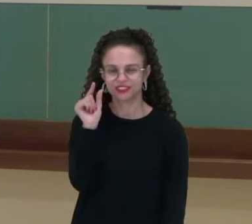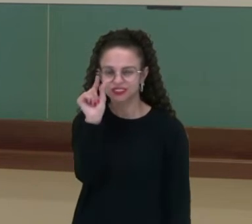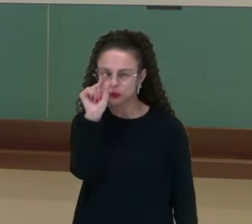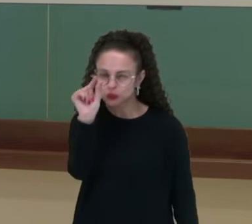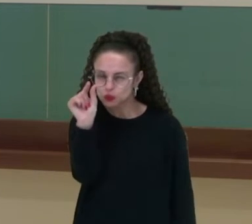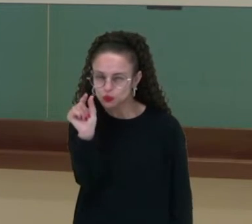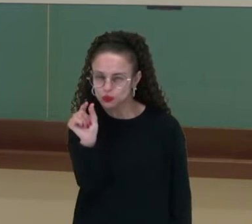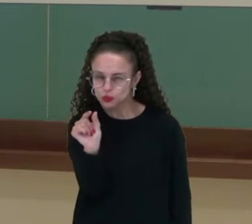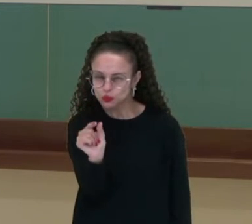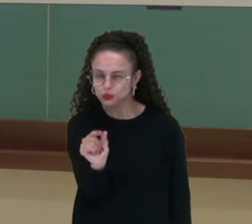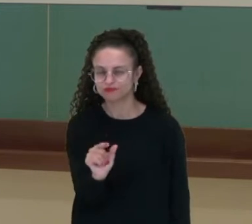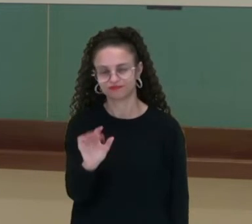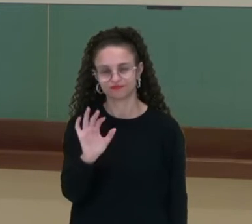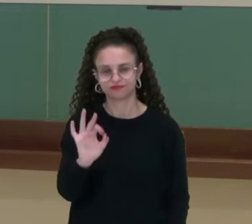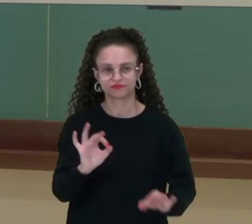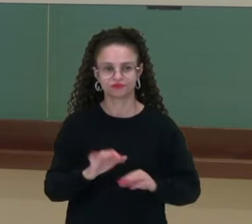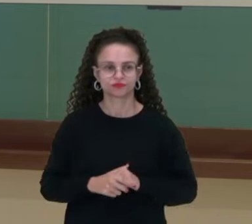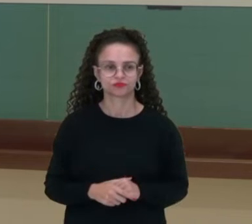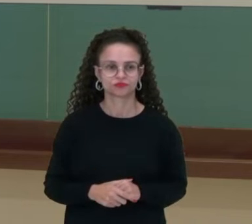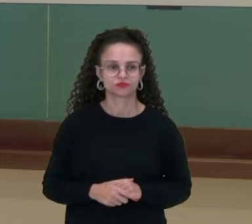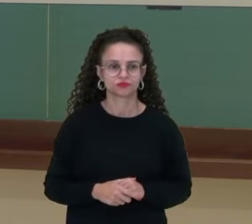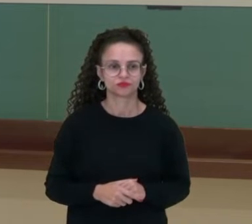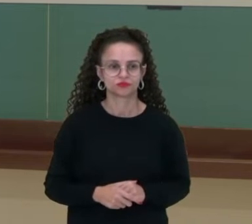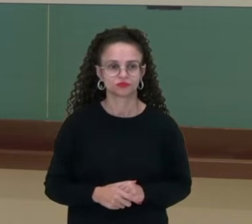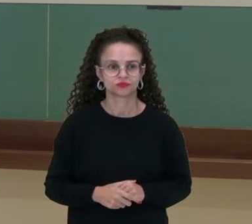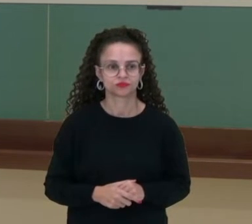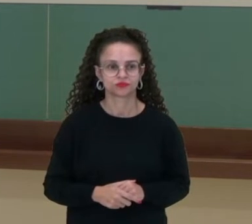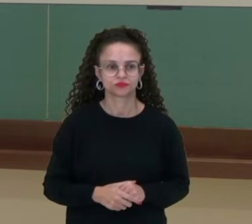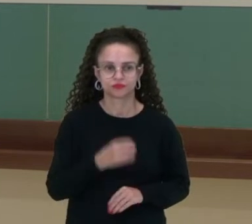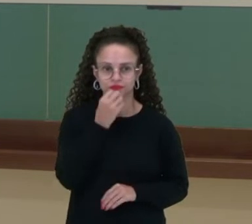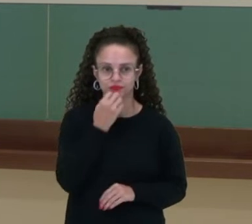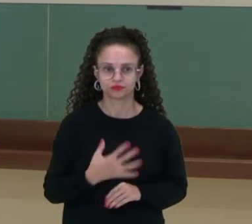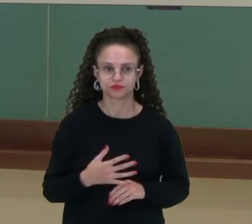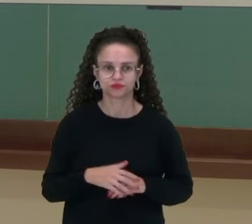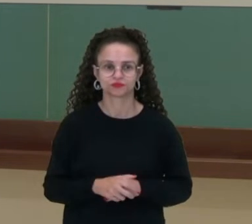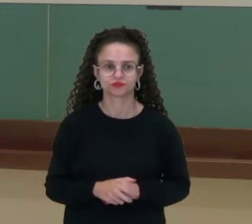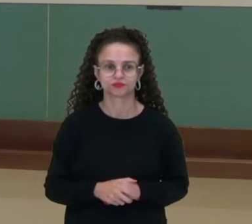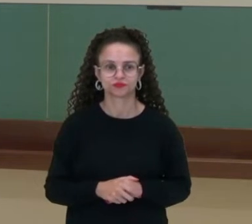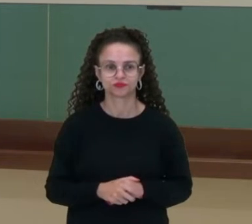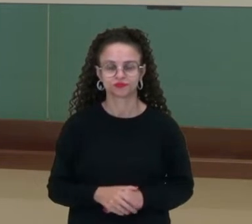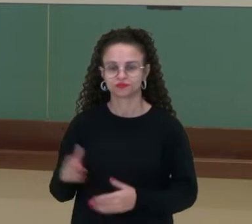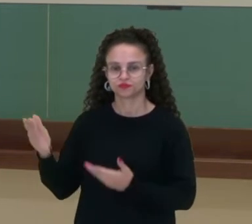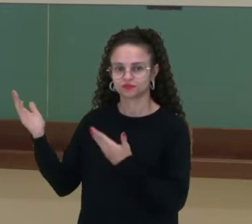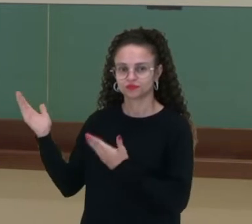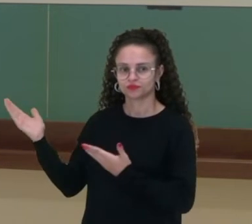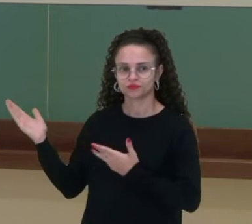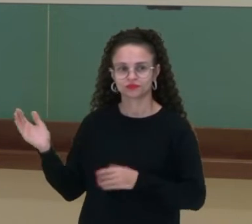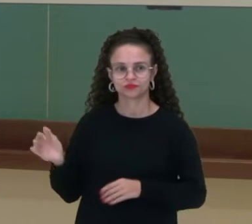Bem delgada, né? Bem diferente. Muito bem, vamos lá. E aqui nós temos